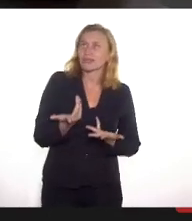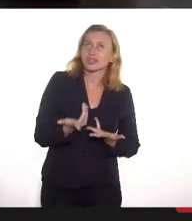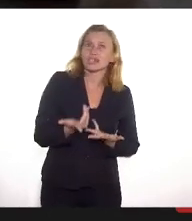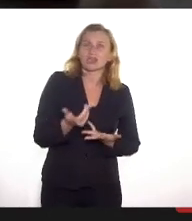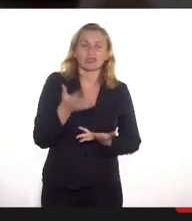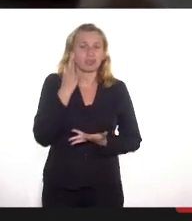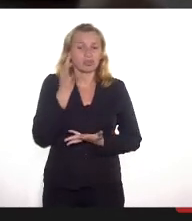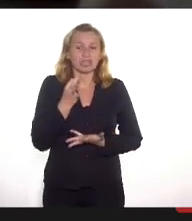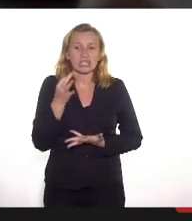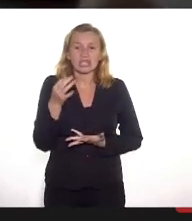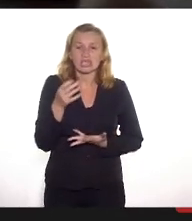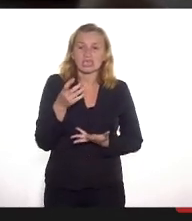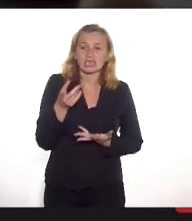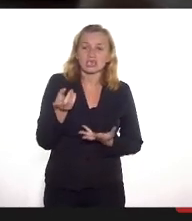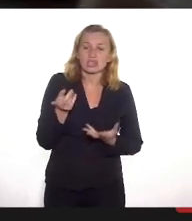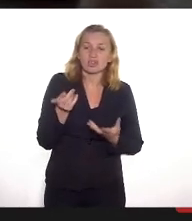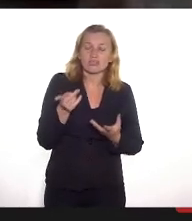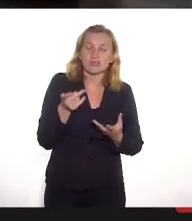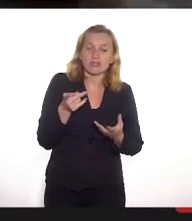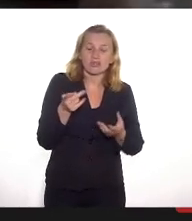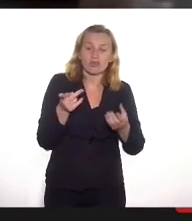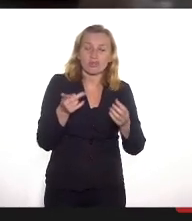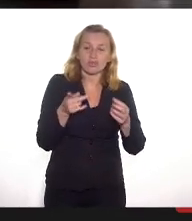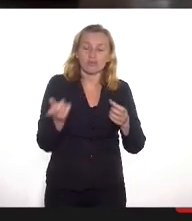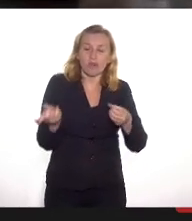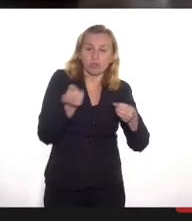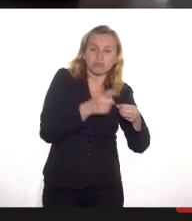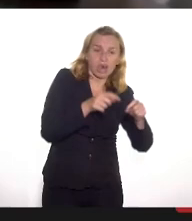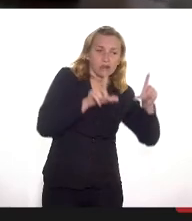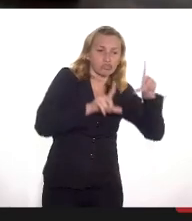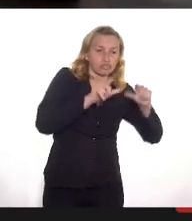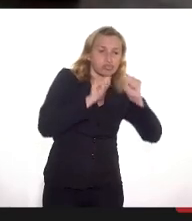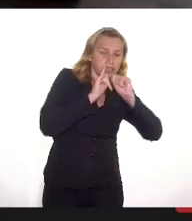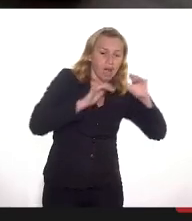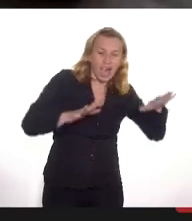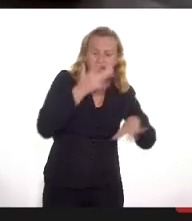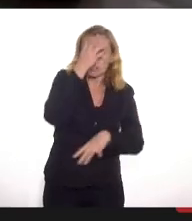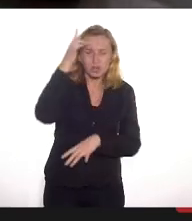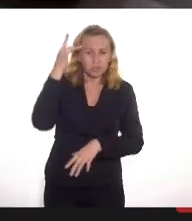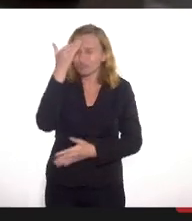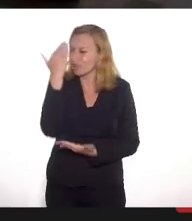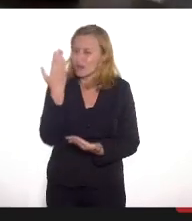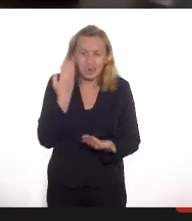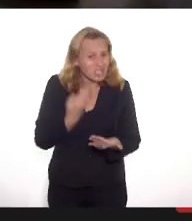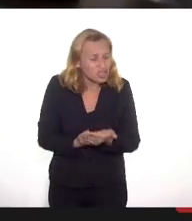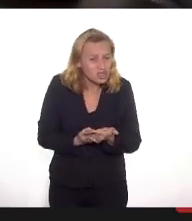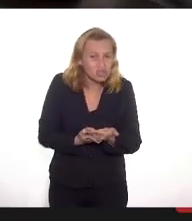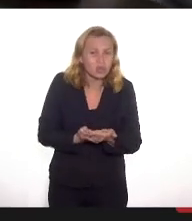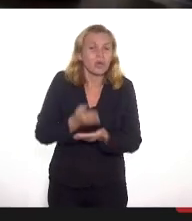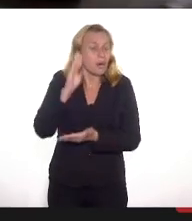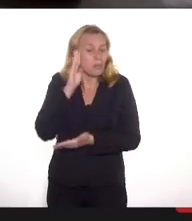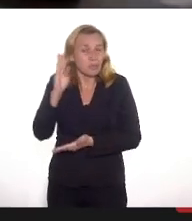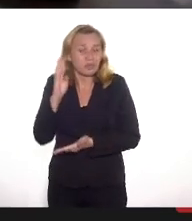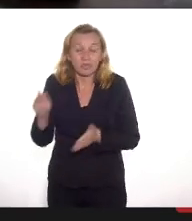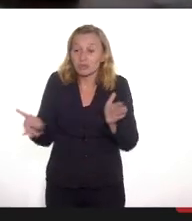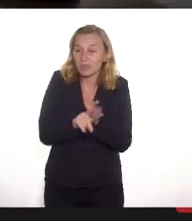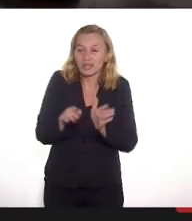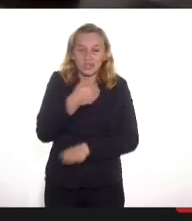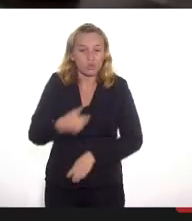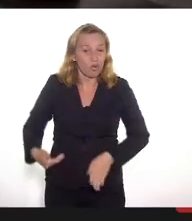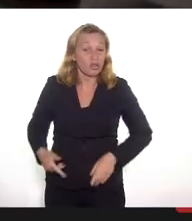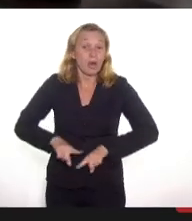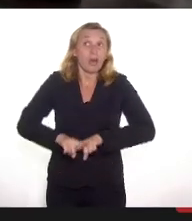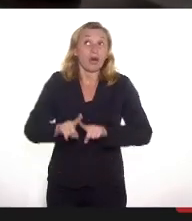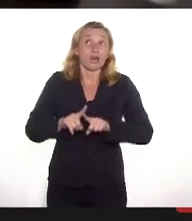adianta eu não sei se adianta adiantar ia fazer propaganda peça que você parece que não não acredito mais em propagandas Principalmente dentro do governo